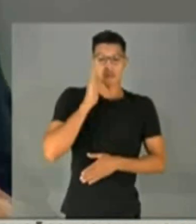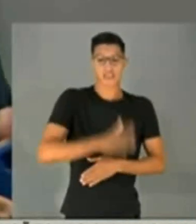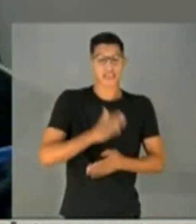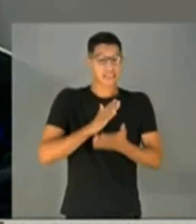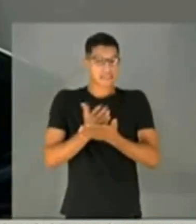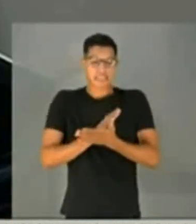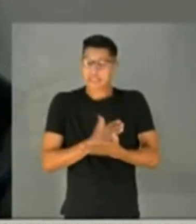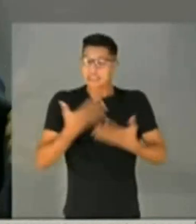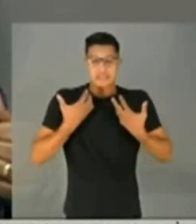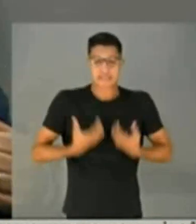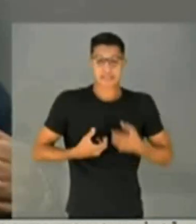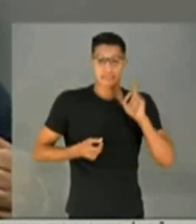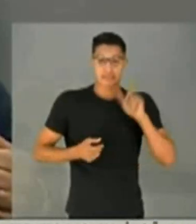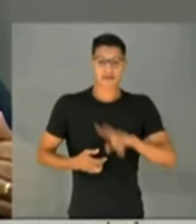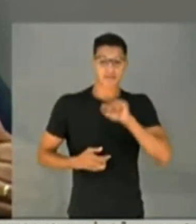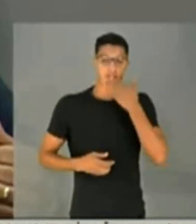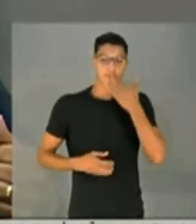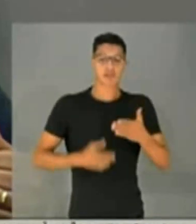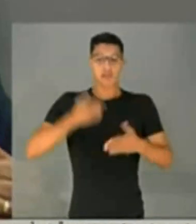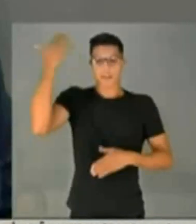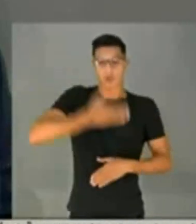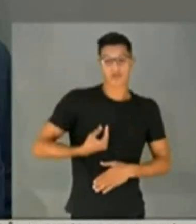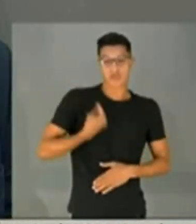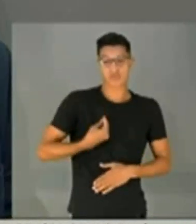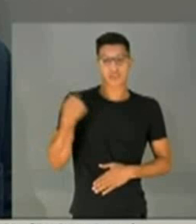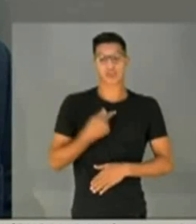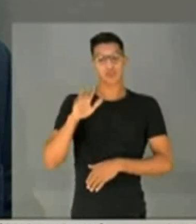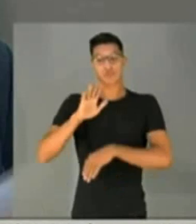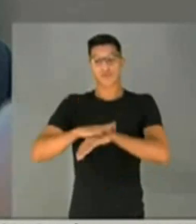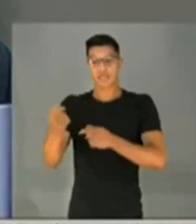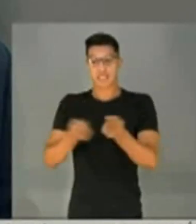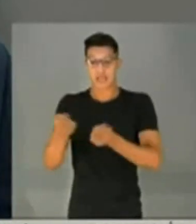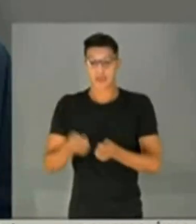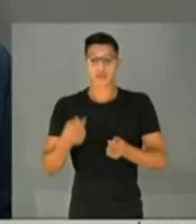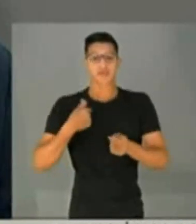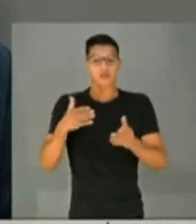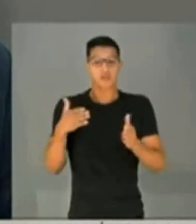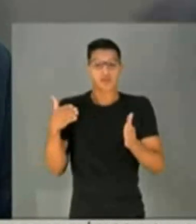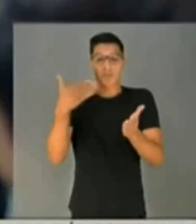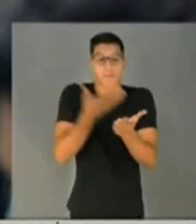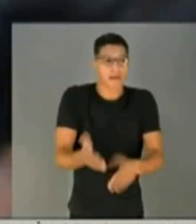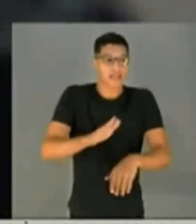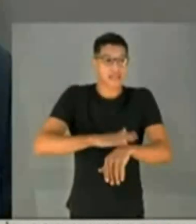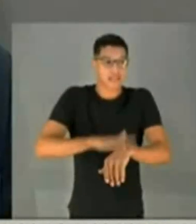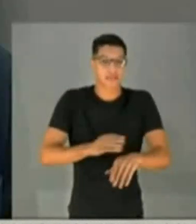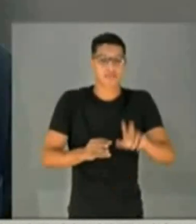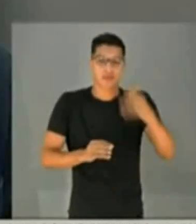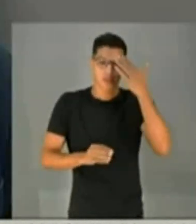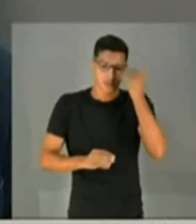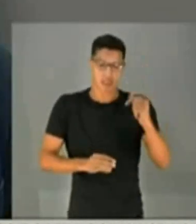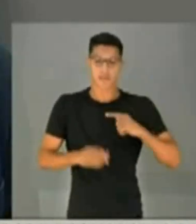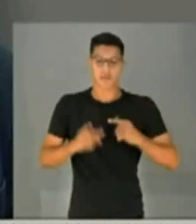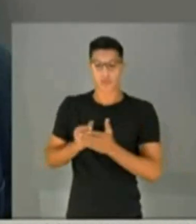saco cheio disso, ele vai pedir a prova de vida antes e a gente só vai fazer negócio. Então, você nem perde tempo, porque você sabe que eu tenho um